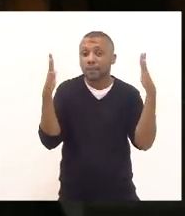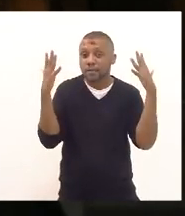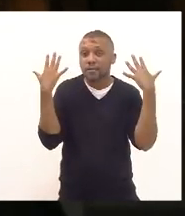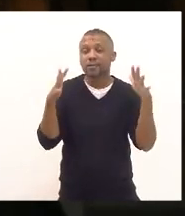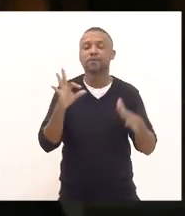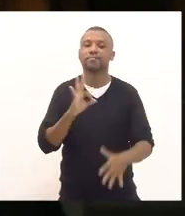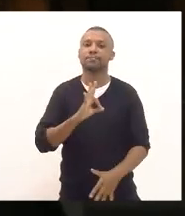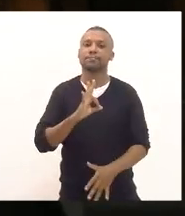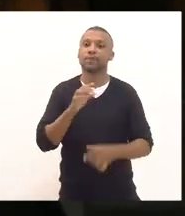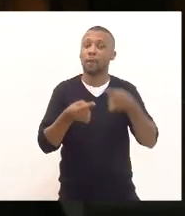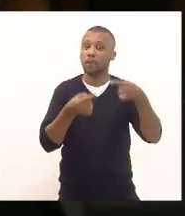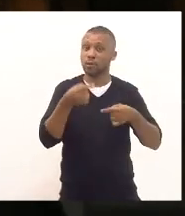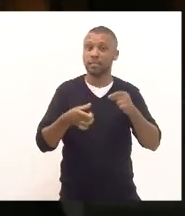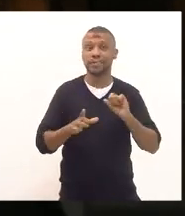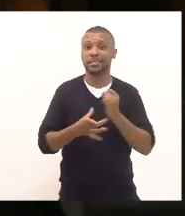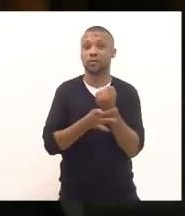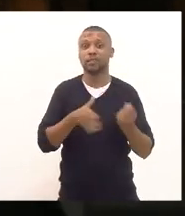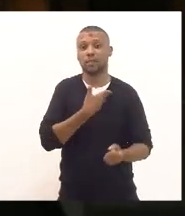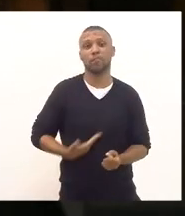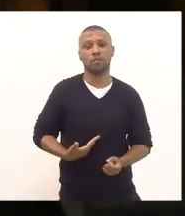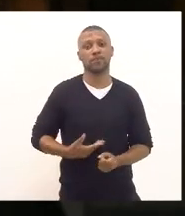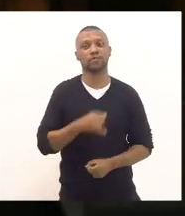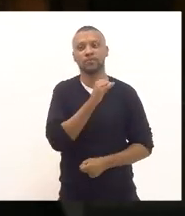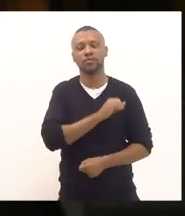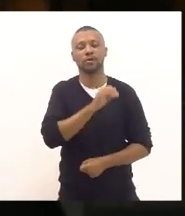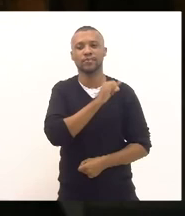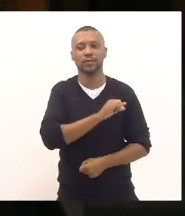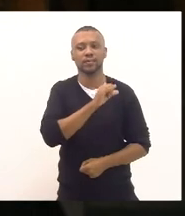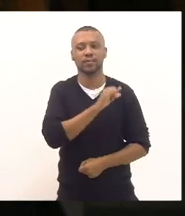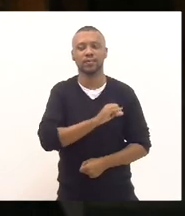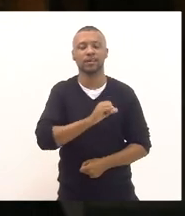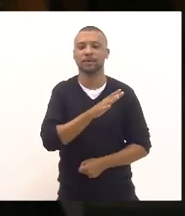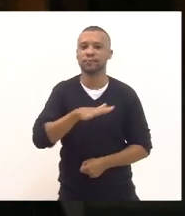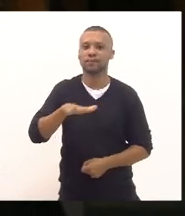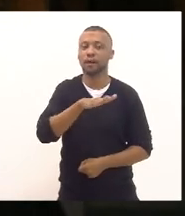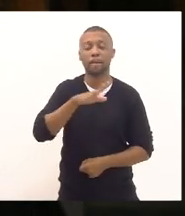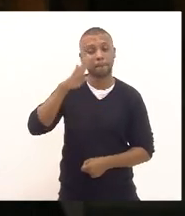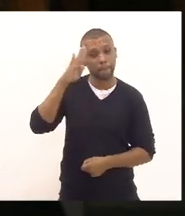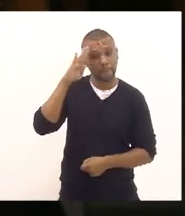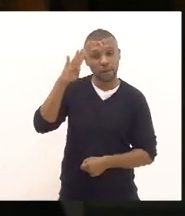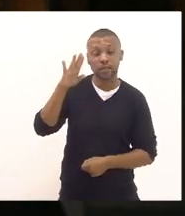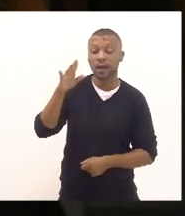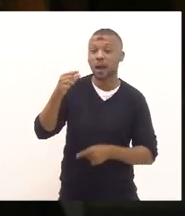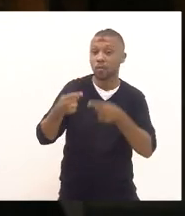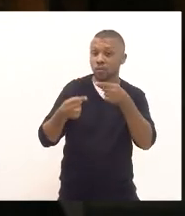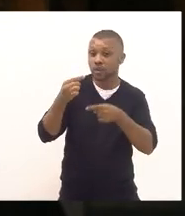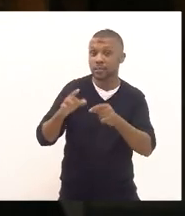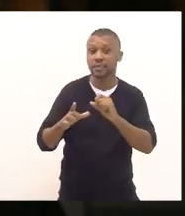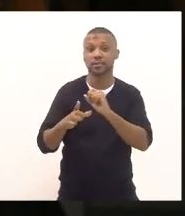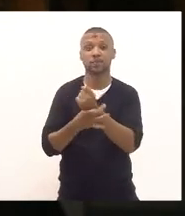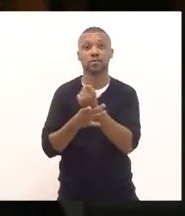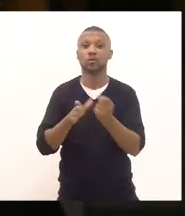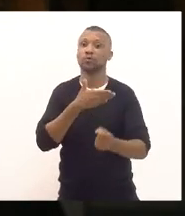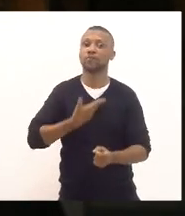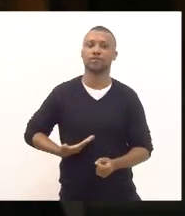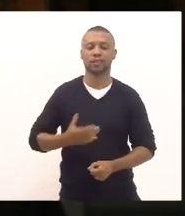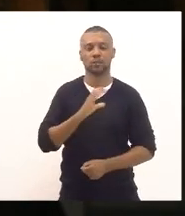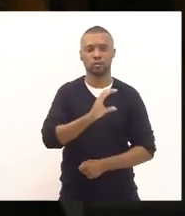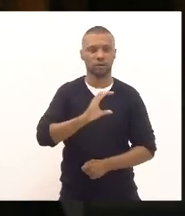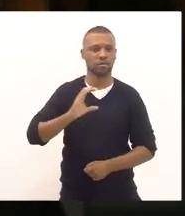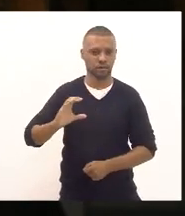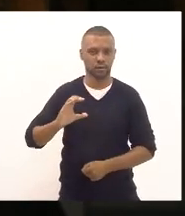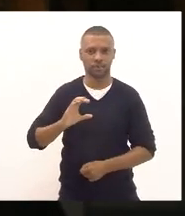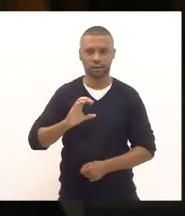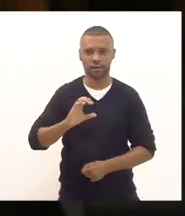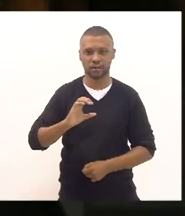a política de segurança do Estado do Rio de Janeiro em especial a política de segurança do governador Cláudio